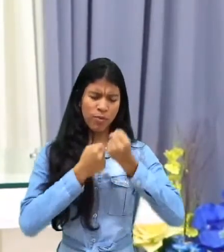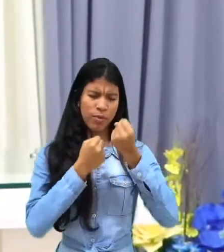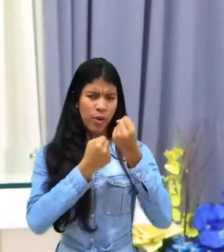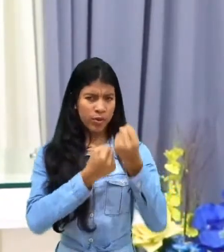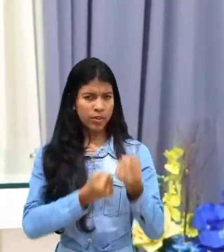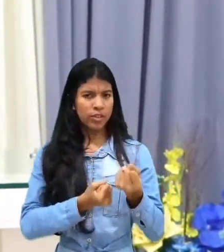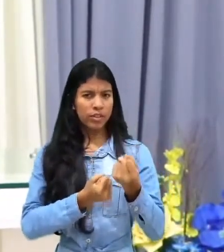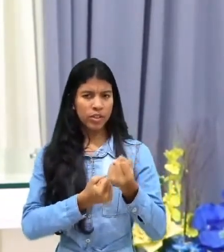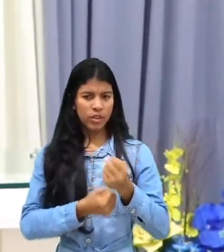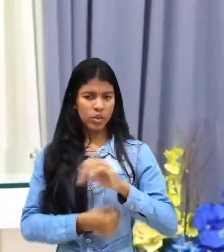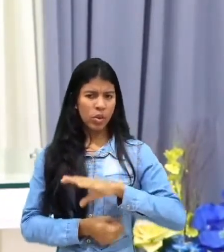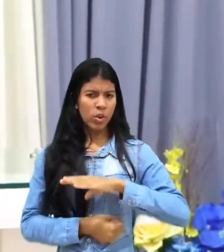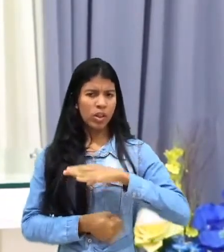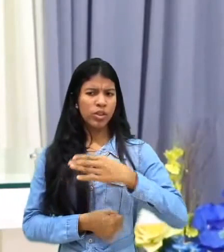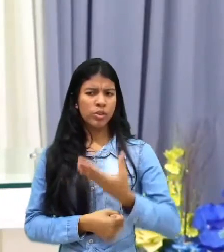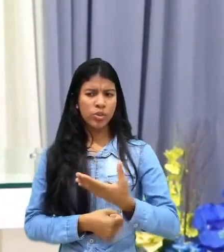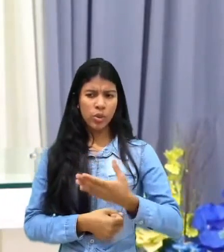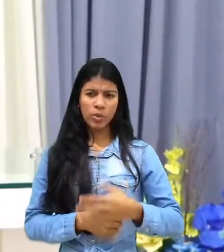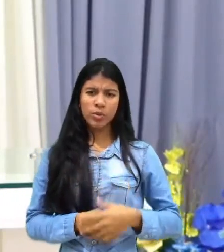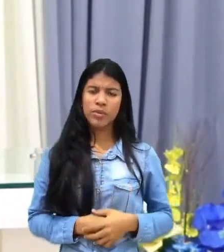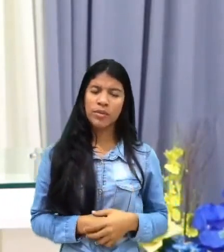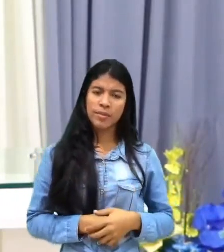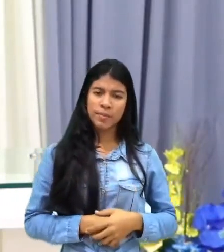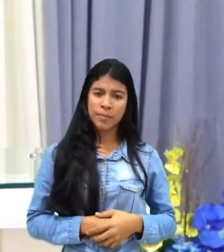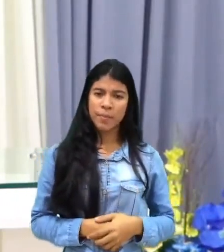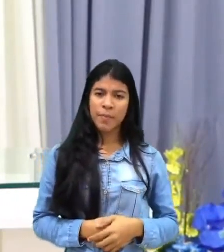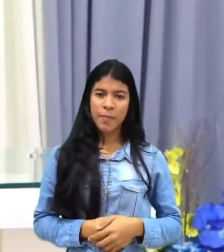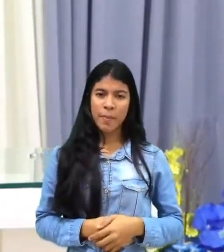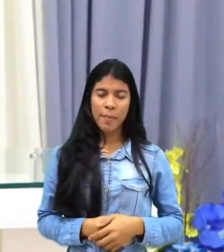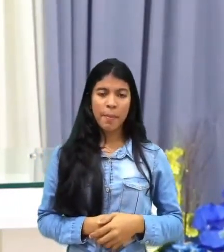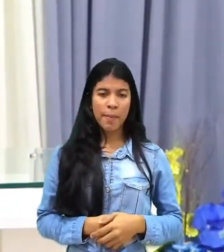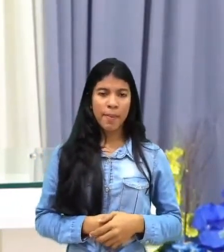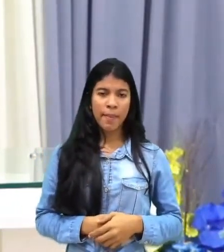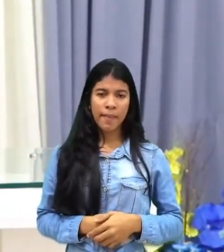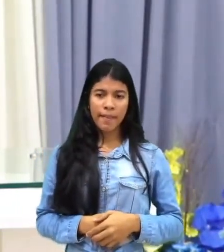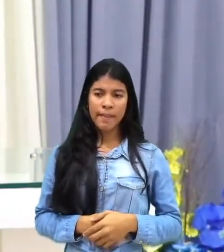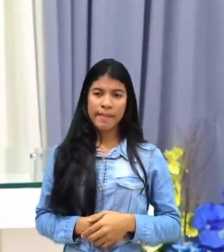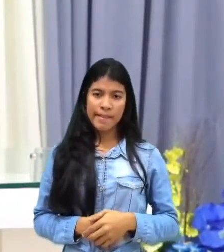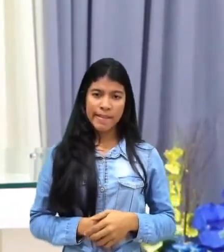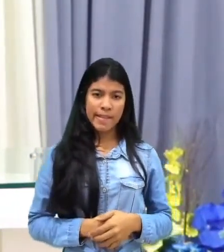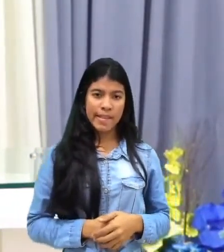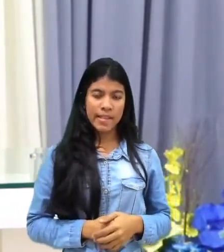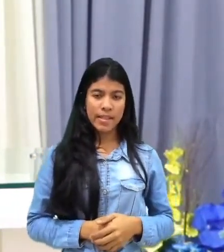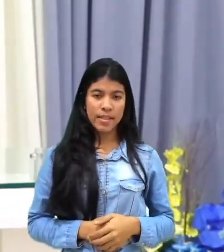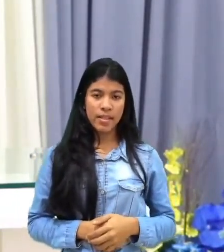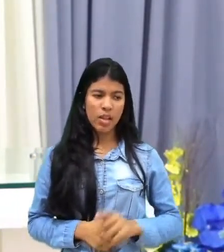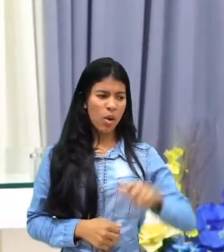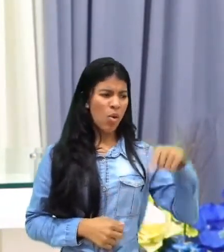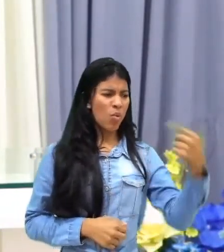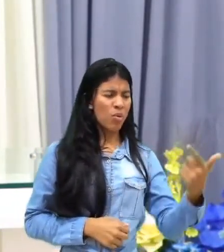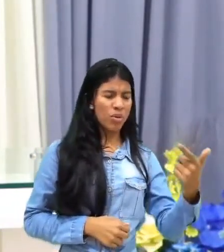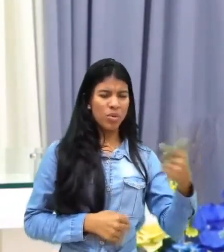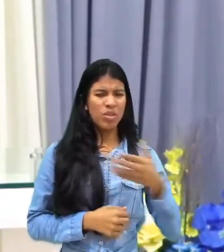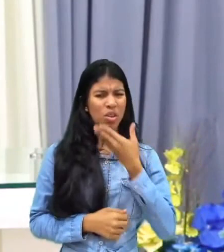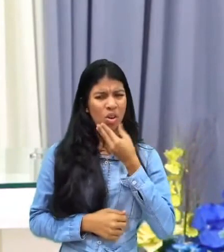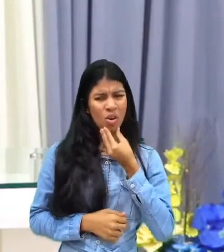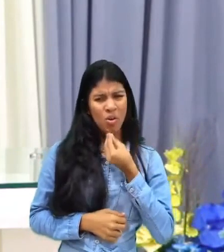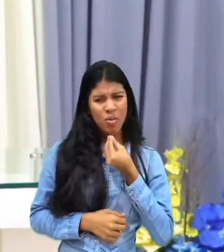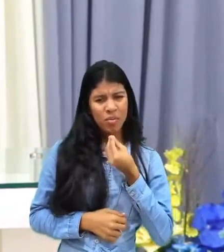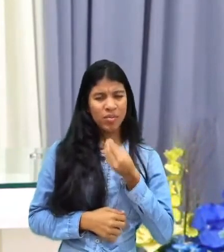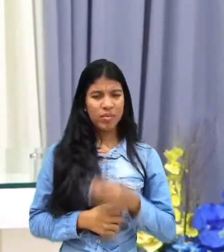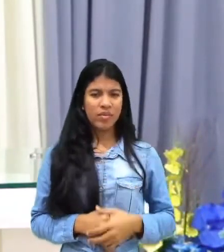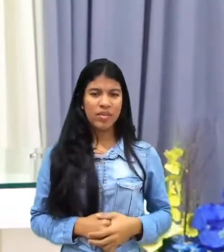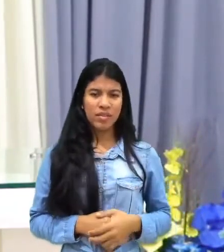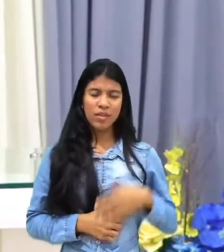valente, ia no mato, matava caças, peludão, era uma coisa tremenda. O outro era um homenzinho que abanava